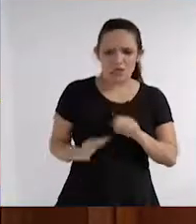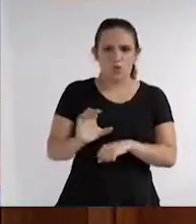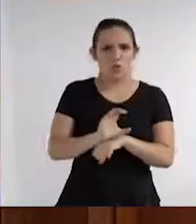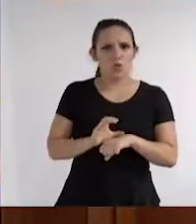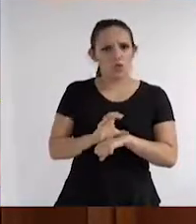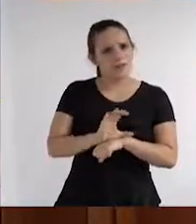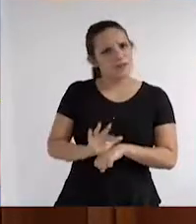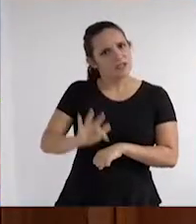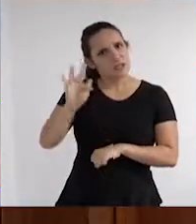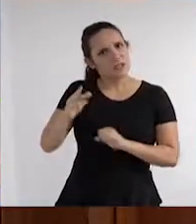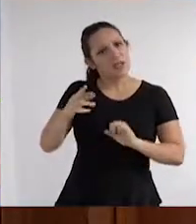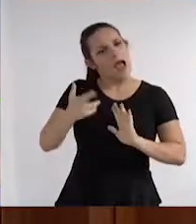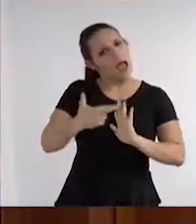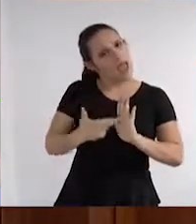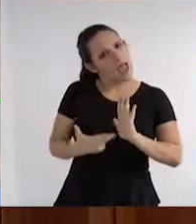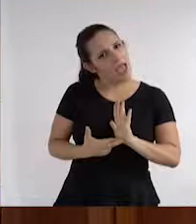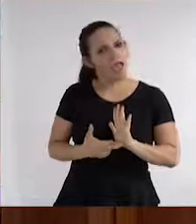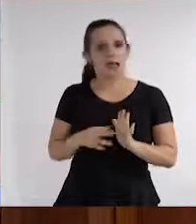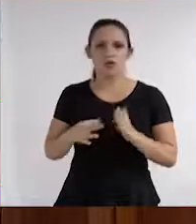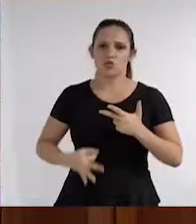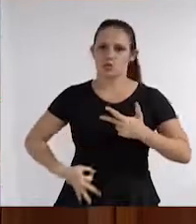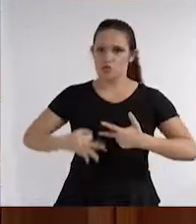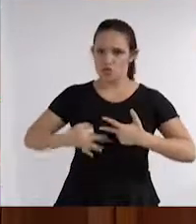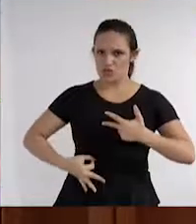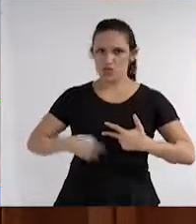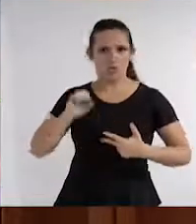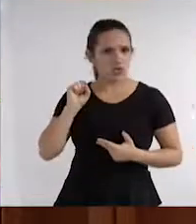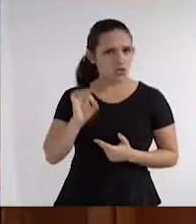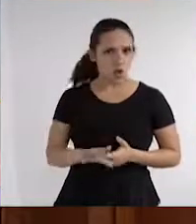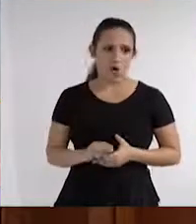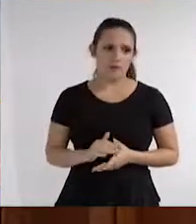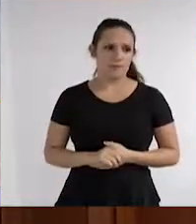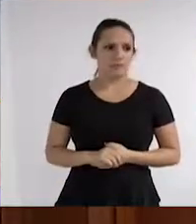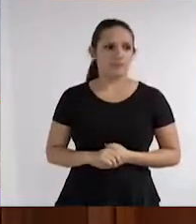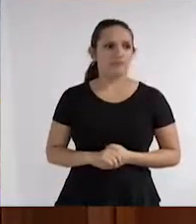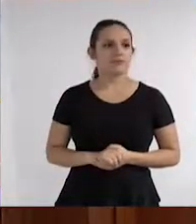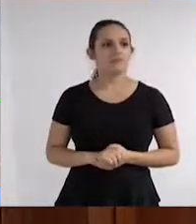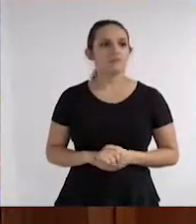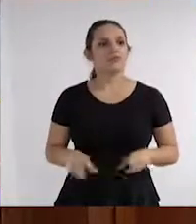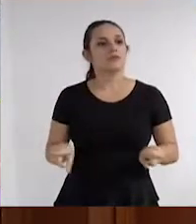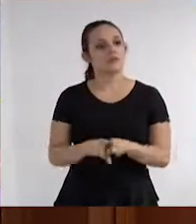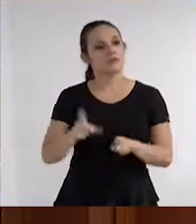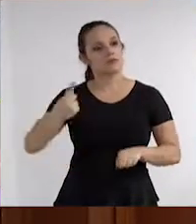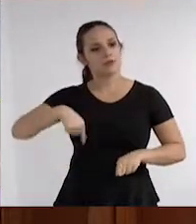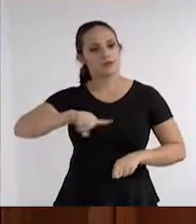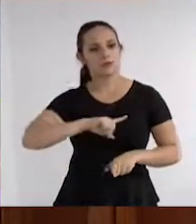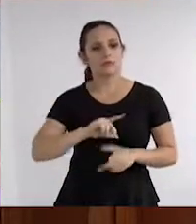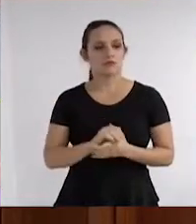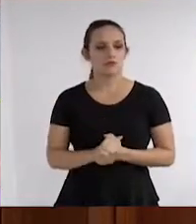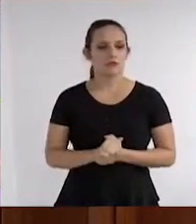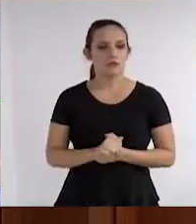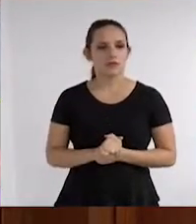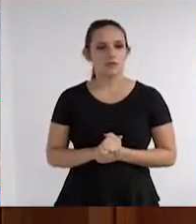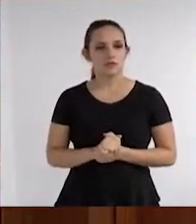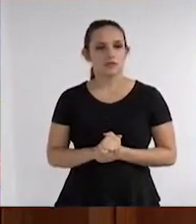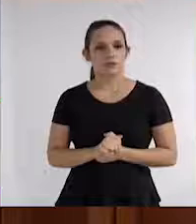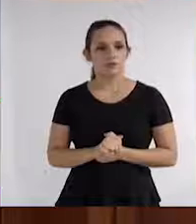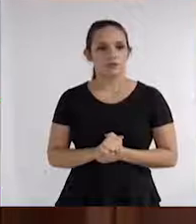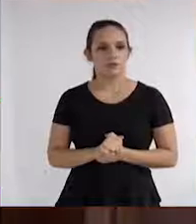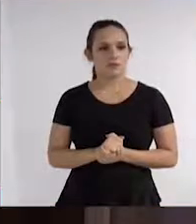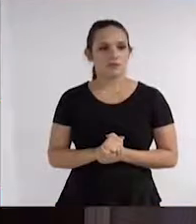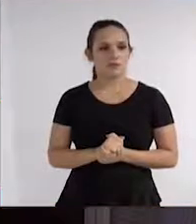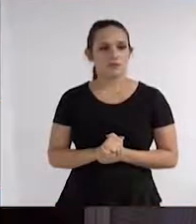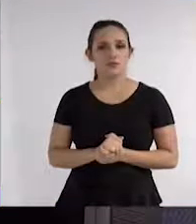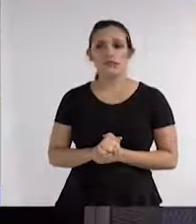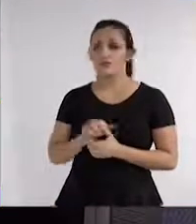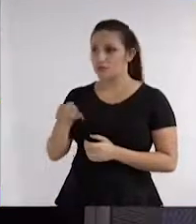Constituição e das normas jurídicas desse país. É simplesmente por conta disso. E também para que a gente possa tirar...